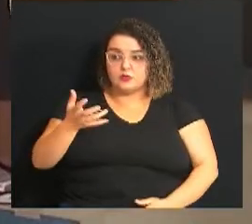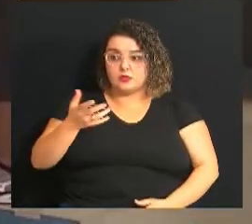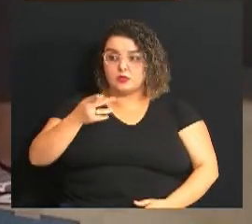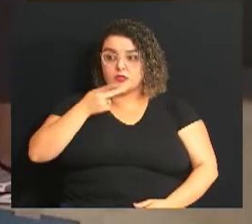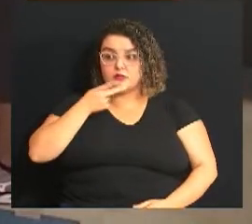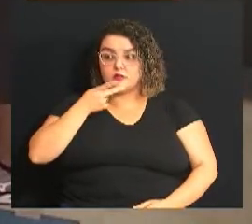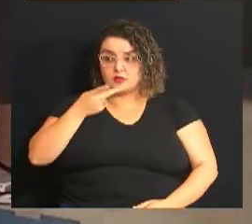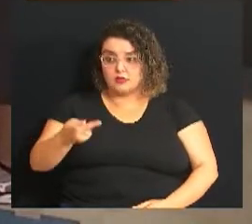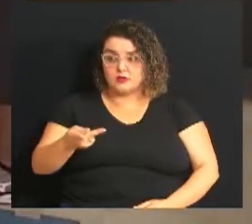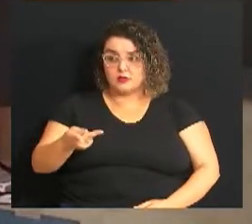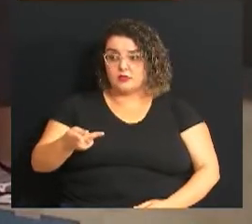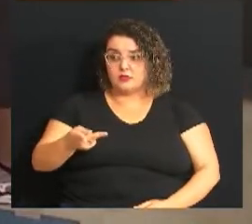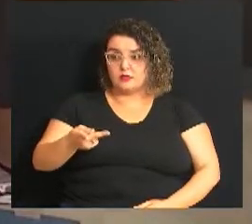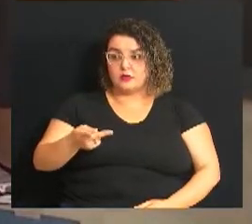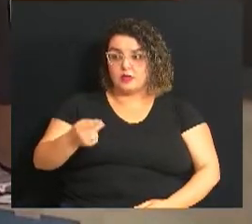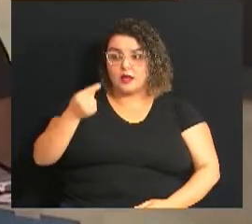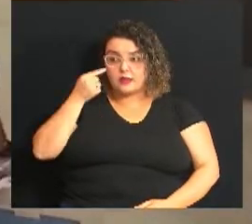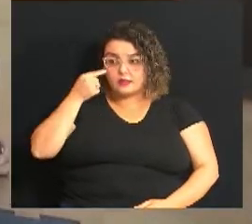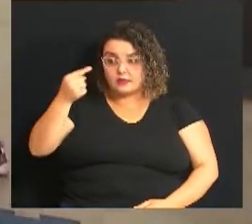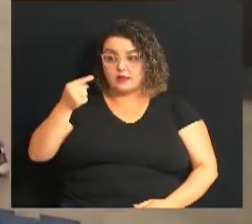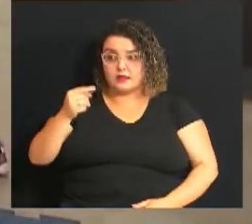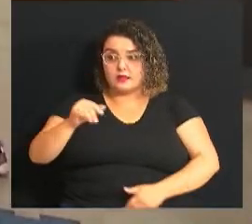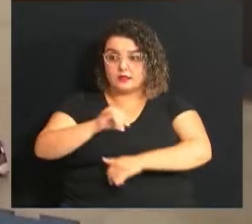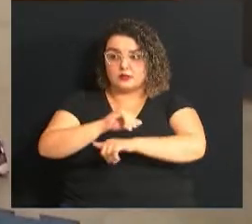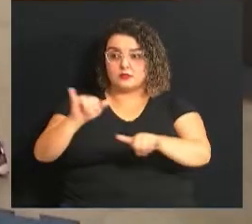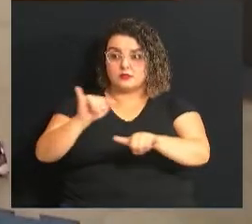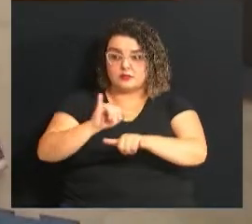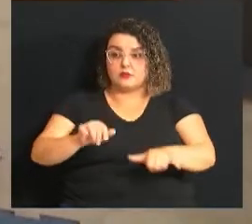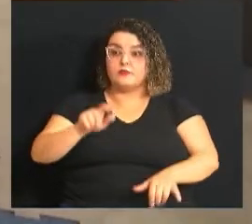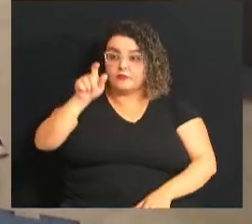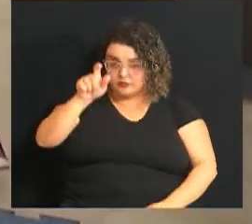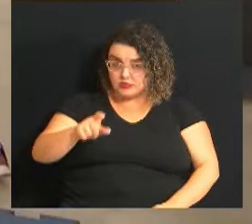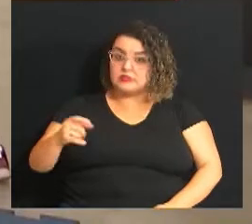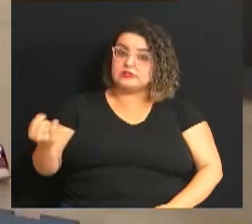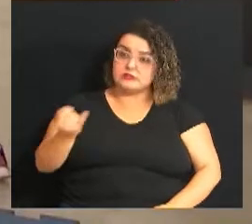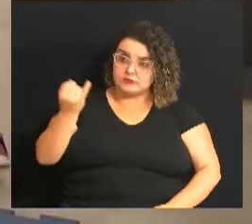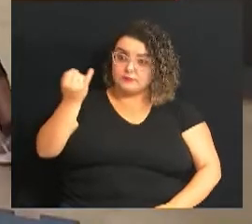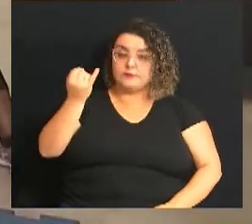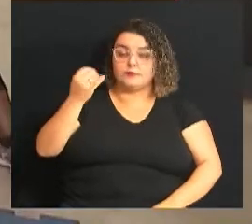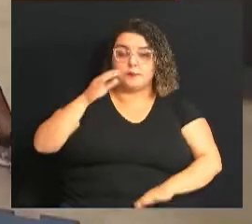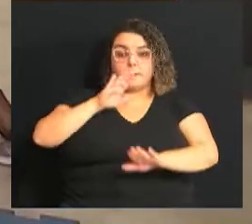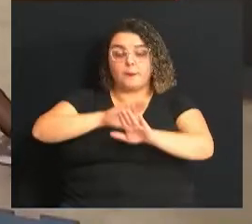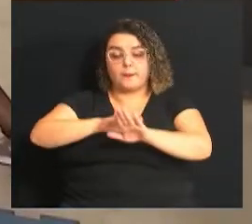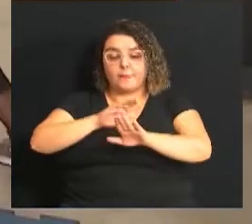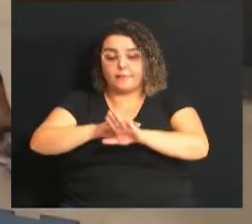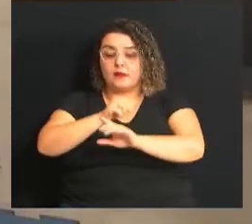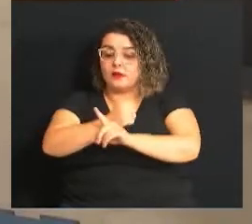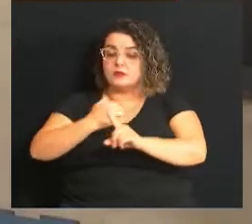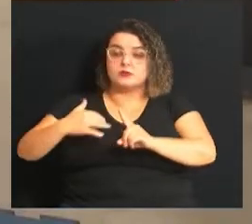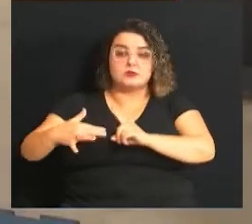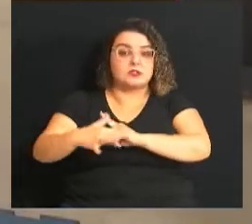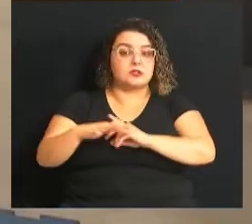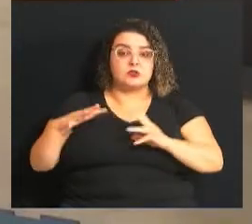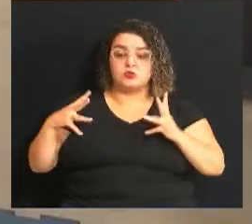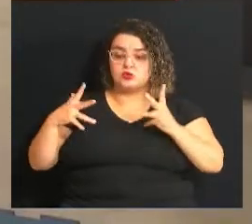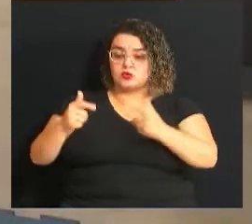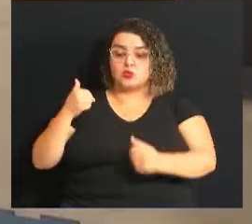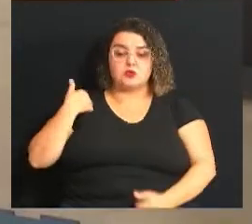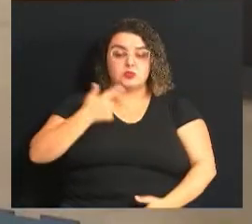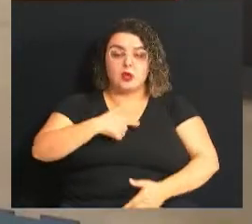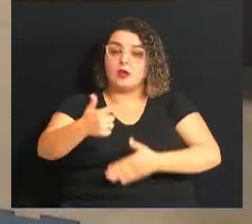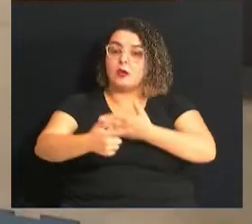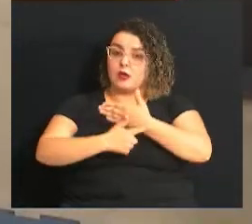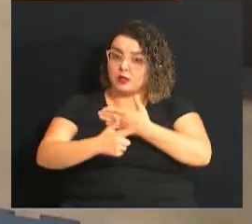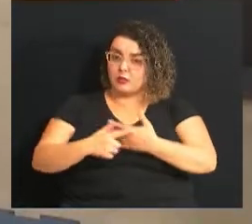que o norte dessa campanha é que você é uma peça importante. Então, a sociedade, todos nós temos um papel muito importante.